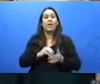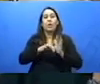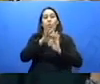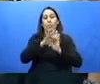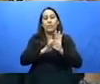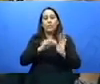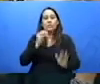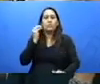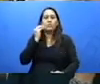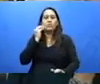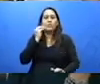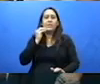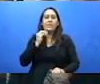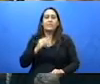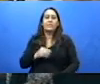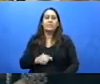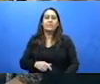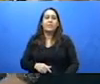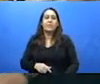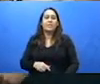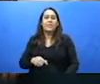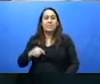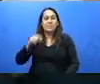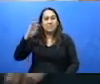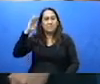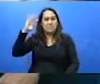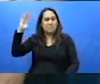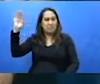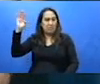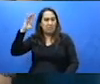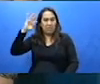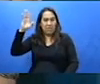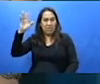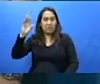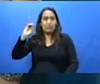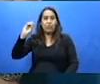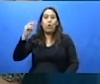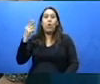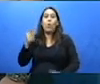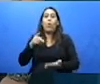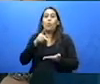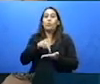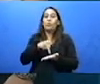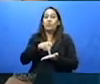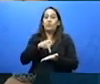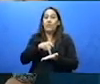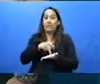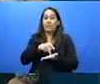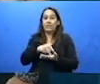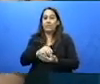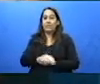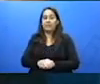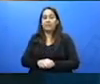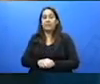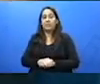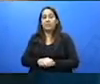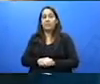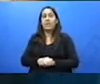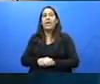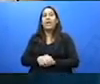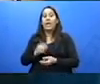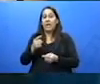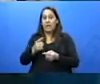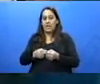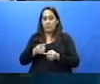pessoal são inventados ou verdadeiros? Se eles são relatos de experiência, É porque